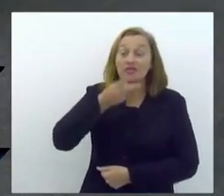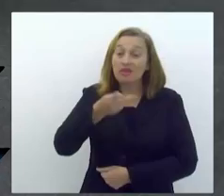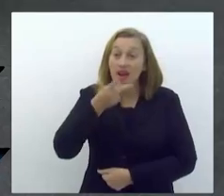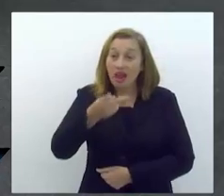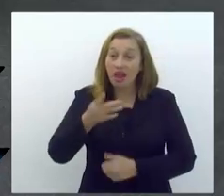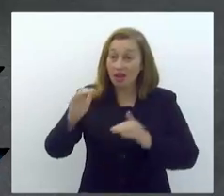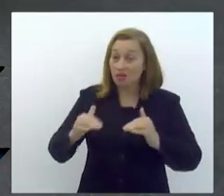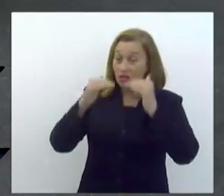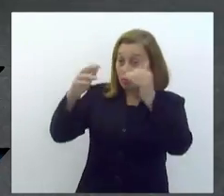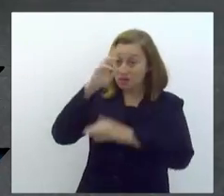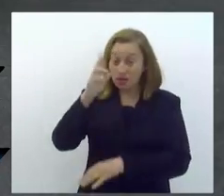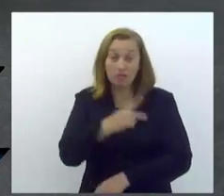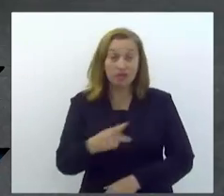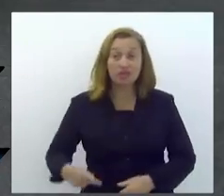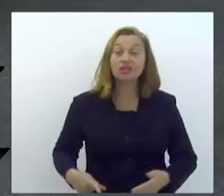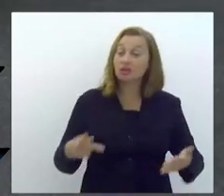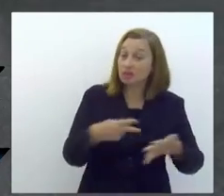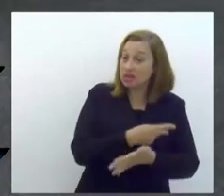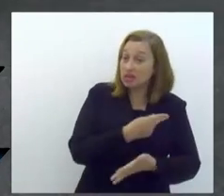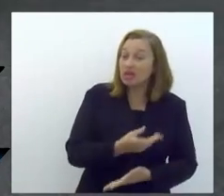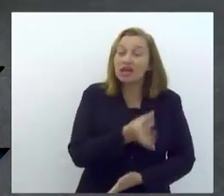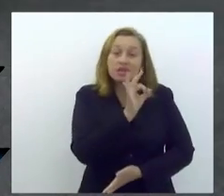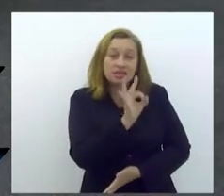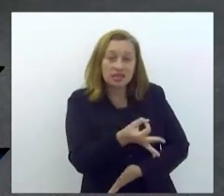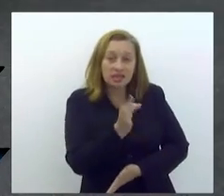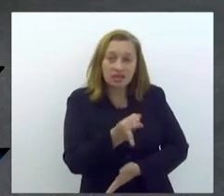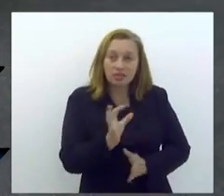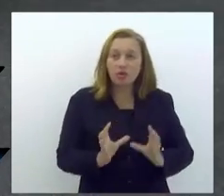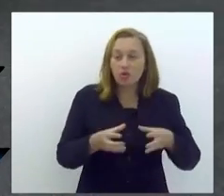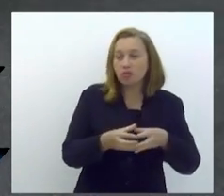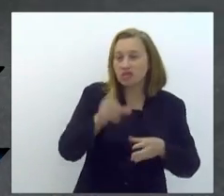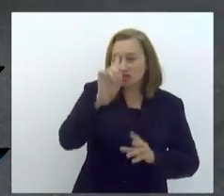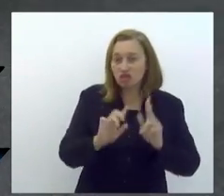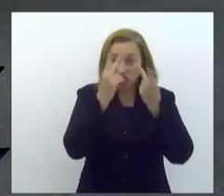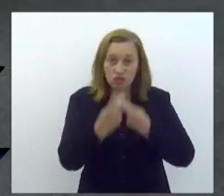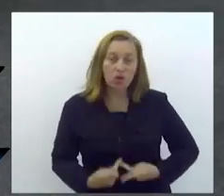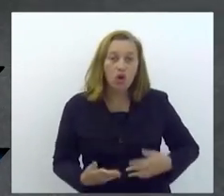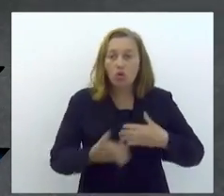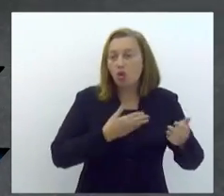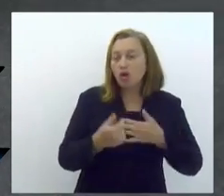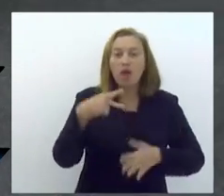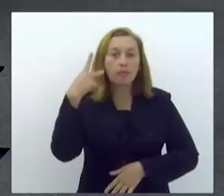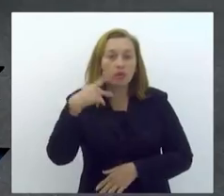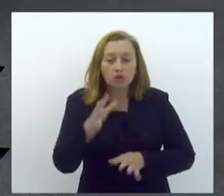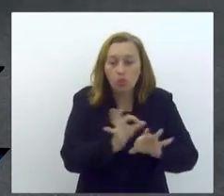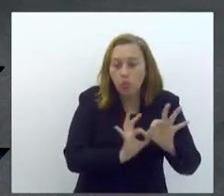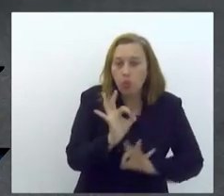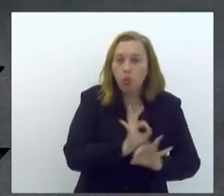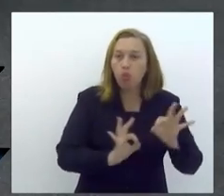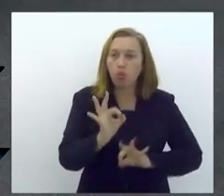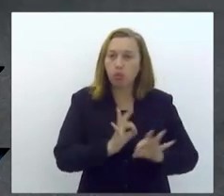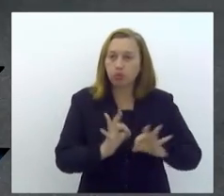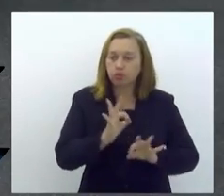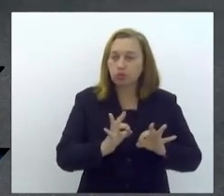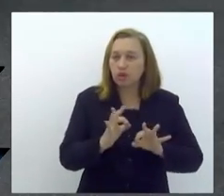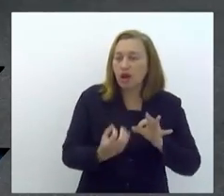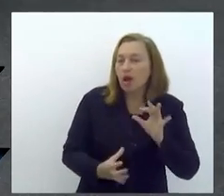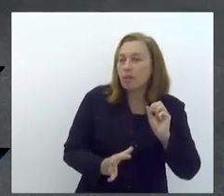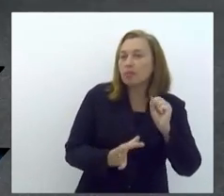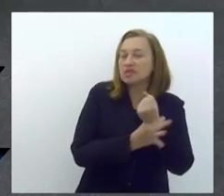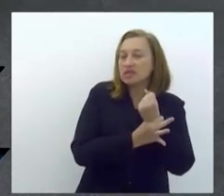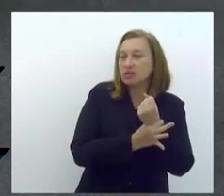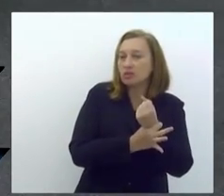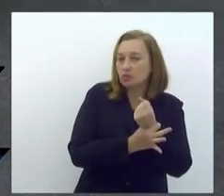excelência as coisas andariam e bom obviamente para Comissão de Direitos Humanos qualquer política que organiza a proteção